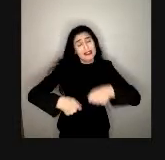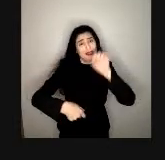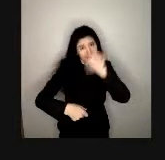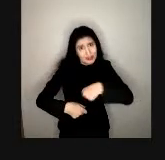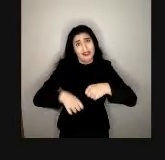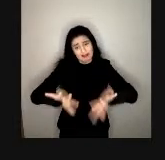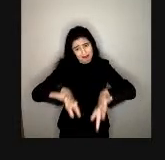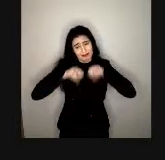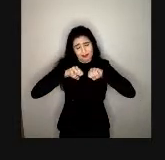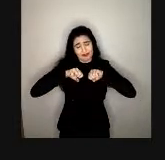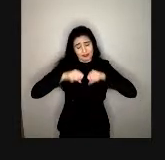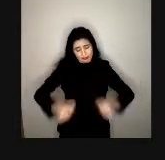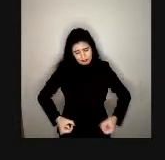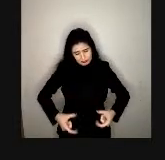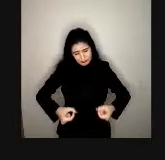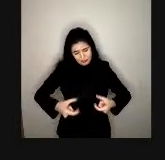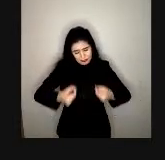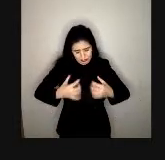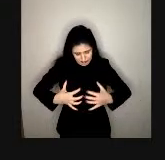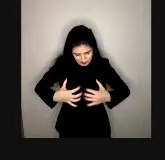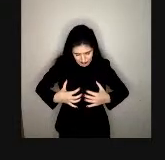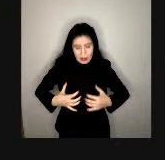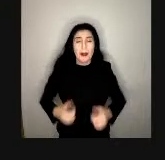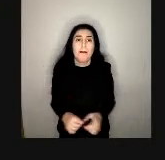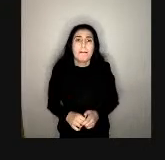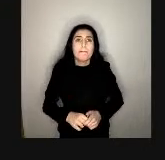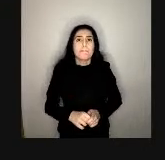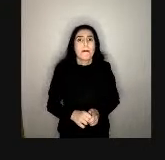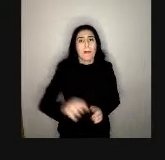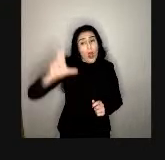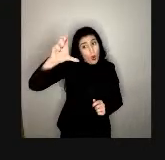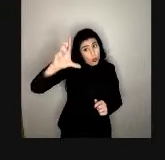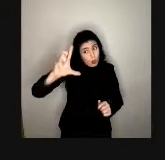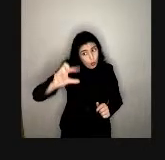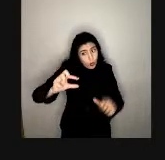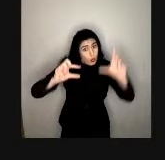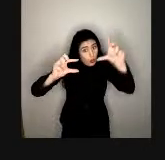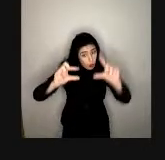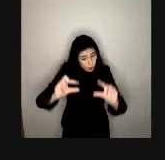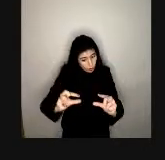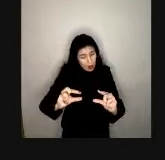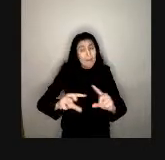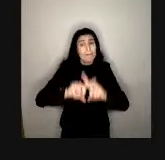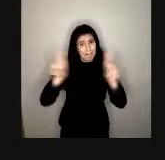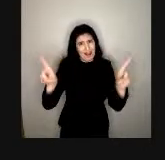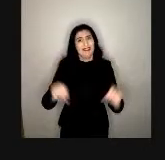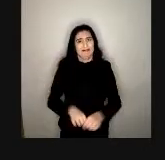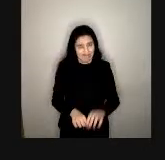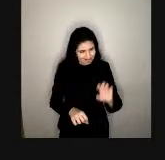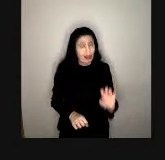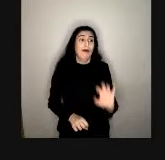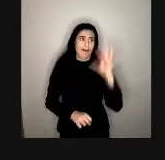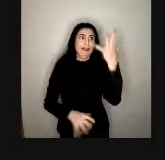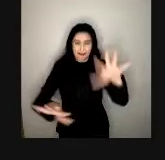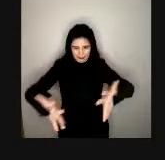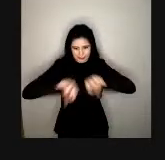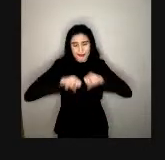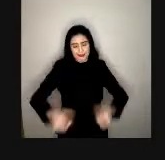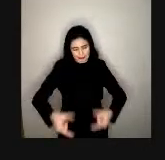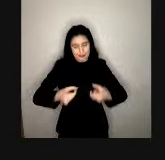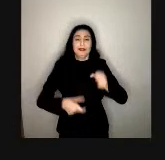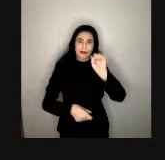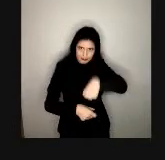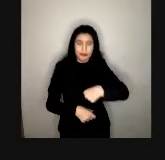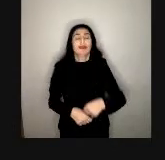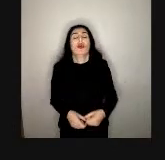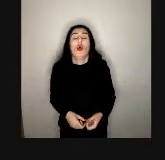nós, então eles têm menos incidência, mas tem também. Então, o seu Amadeu aprendeu, hoje ele está com